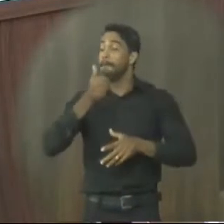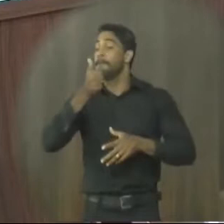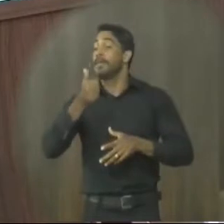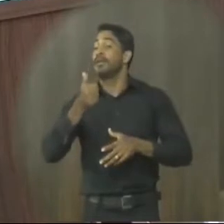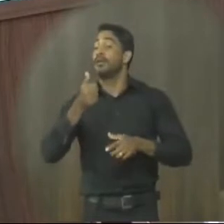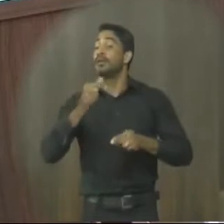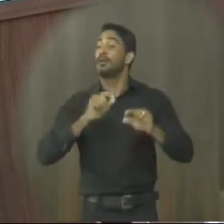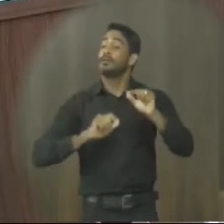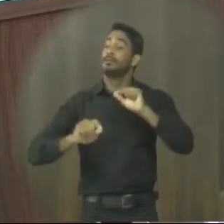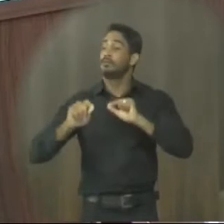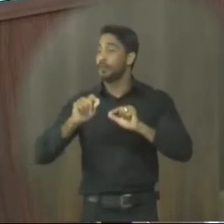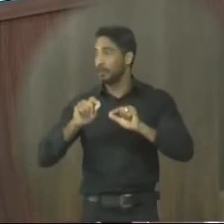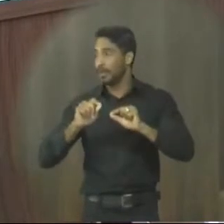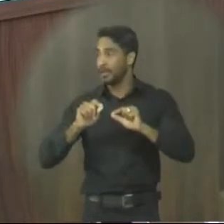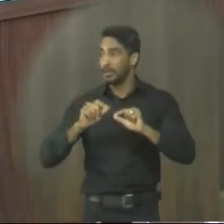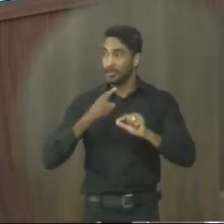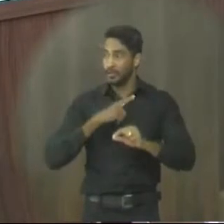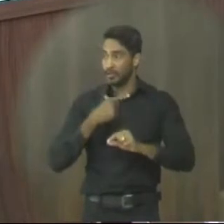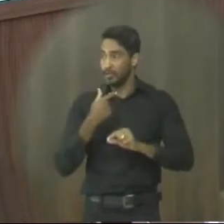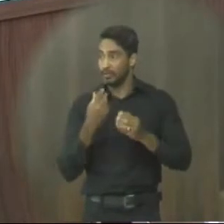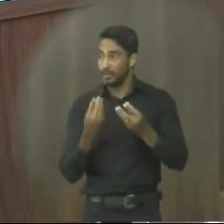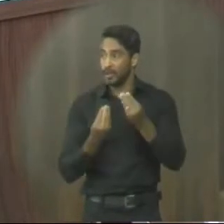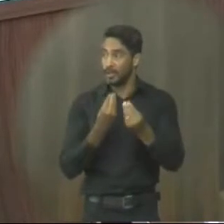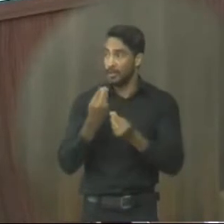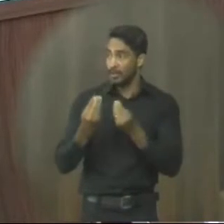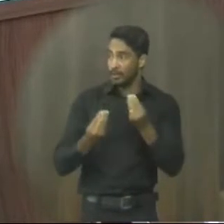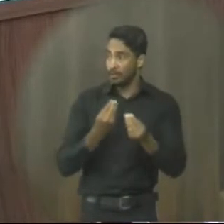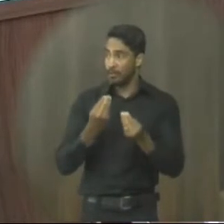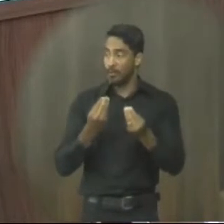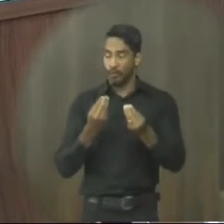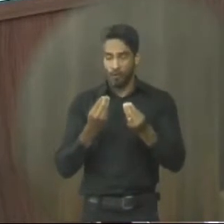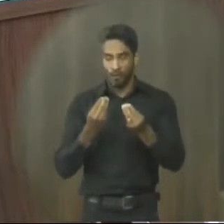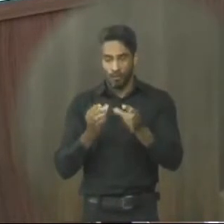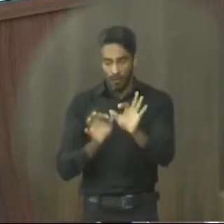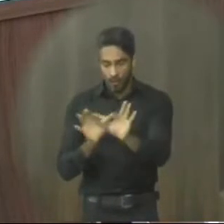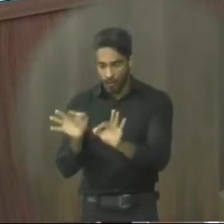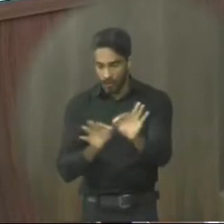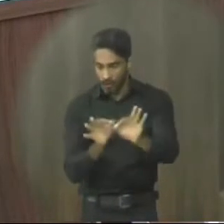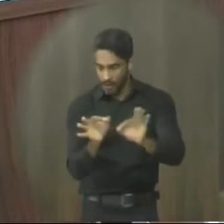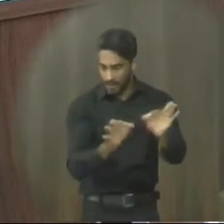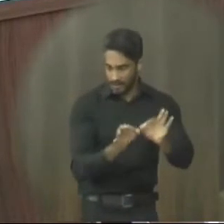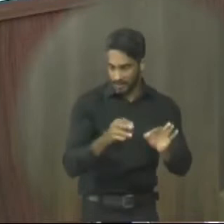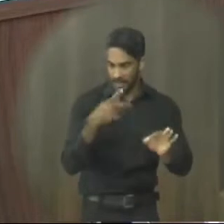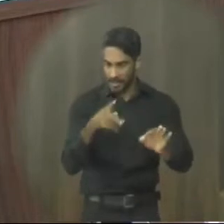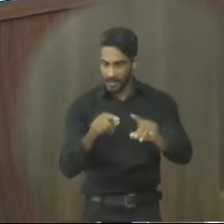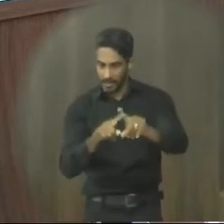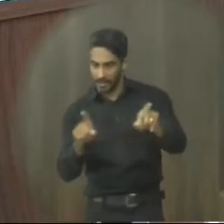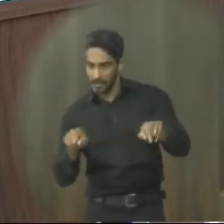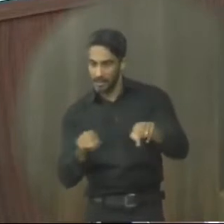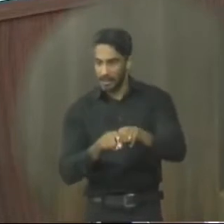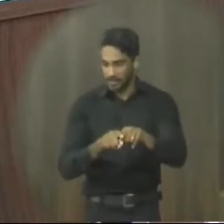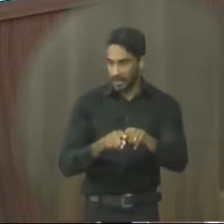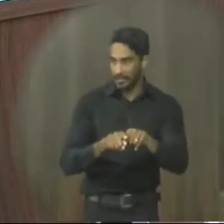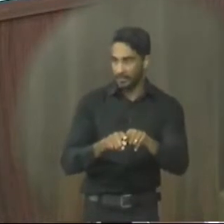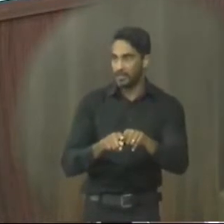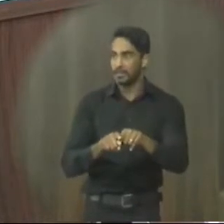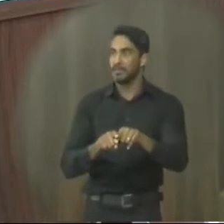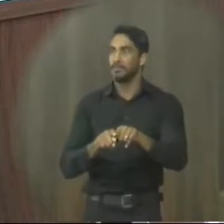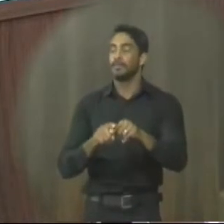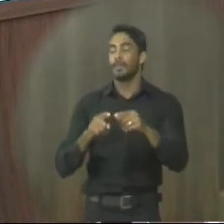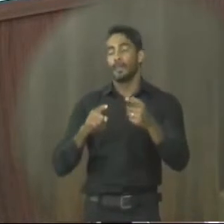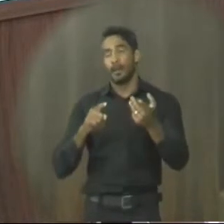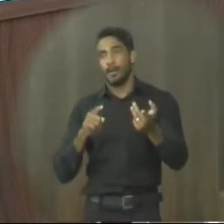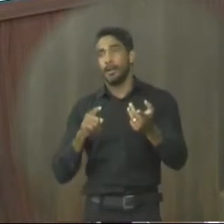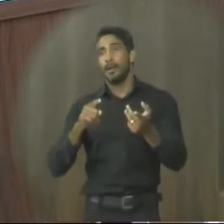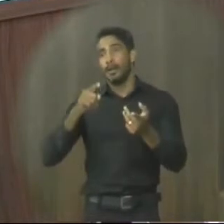para, se não tiver realmente como legalizar aqueles imóveis, de repente o executivo possa ceder outro imóvel